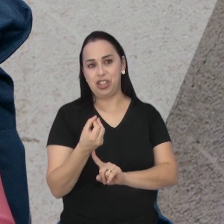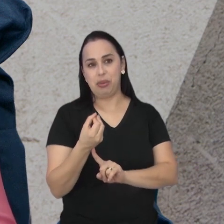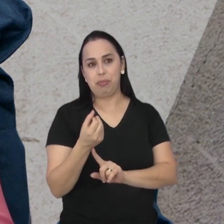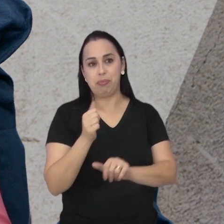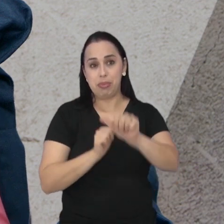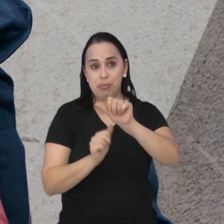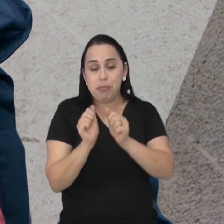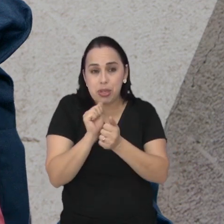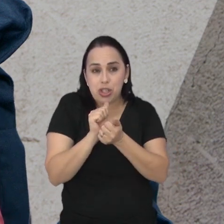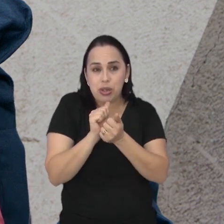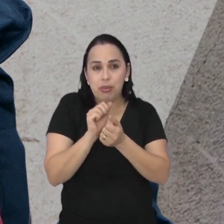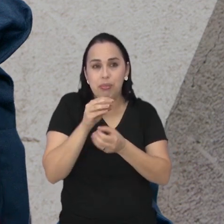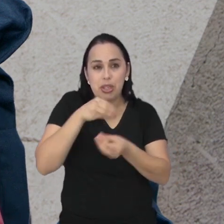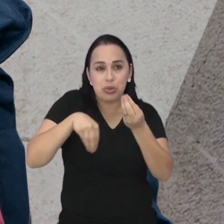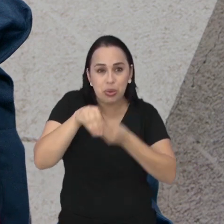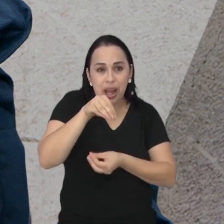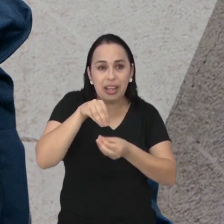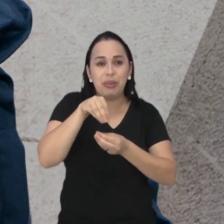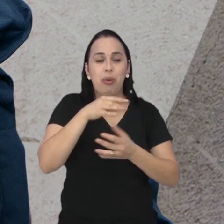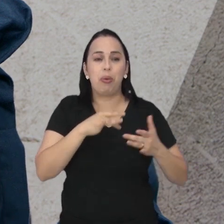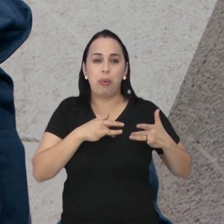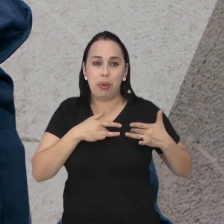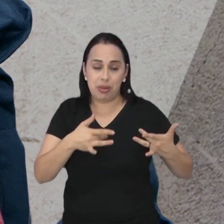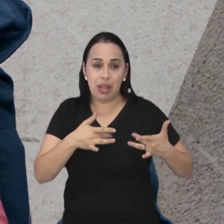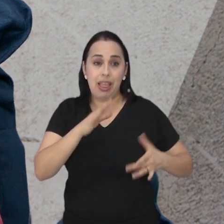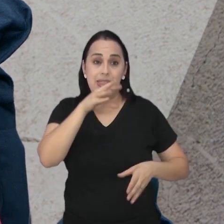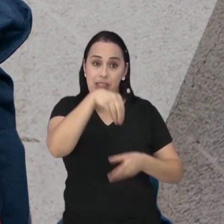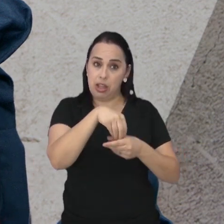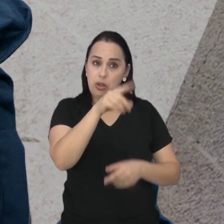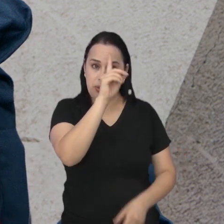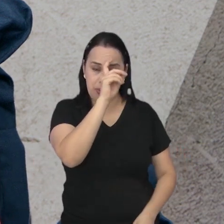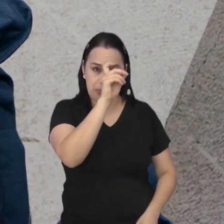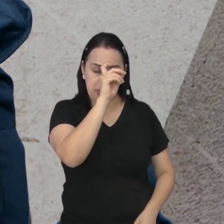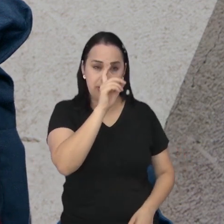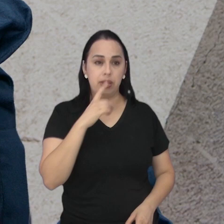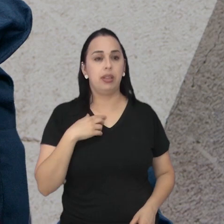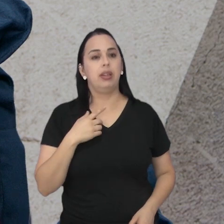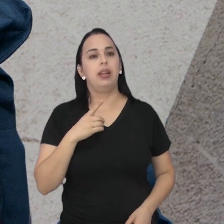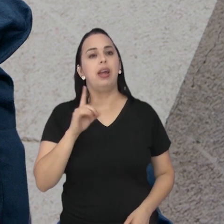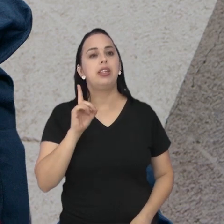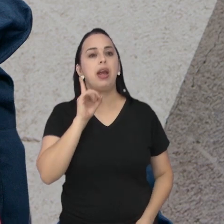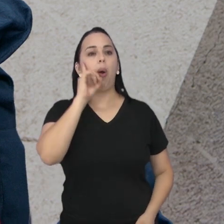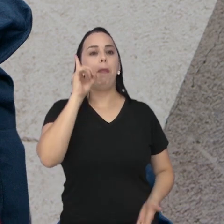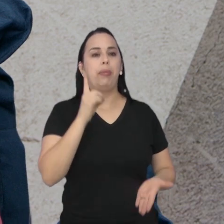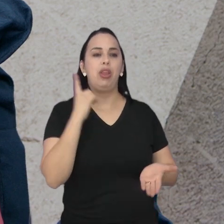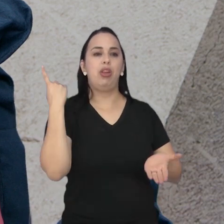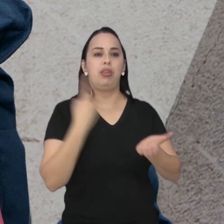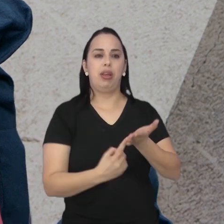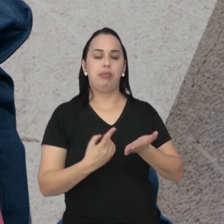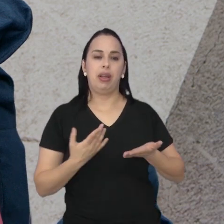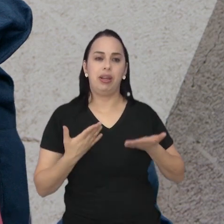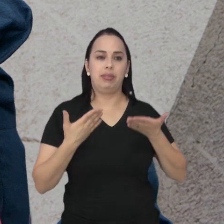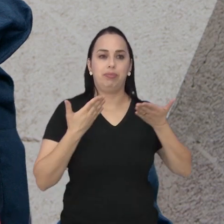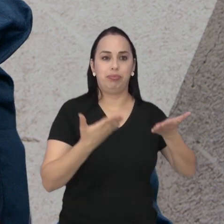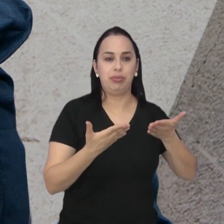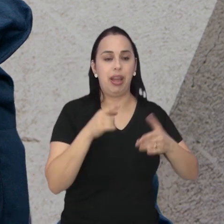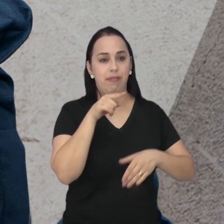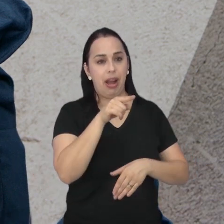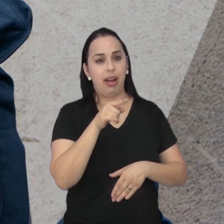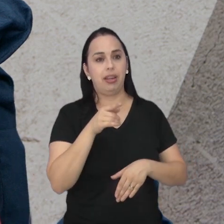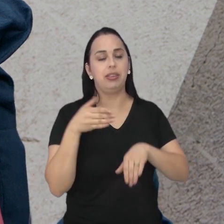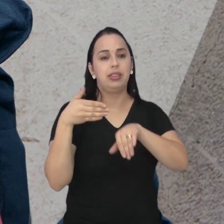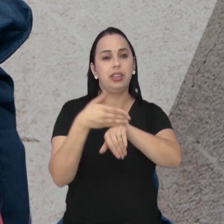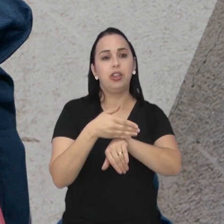que atua nos... Esse sim, é nos hospitais. É que daí é marcado uma data, vai até os hospitais para atender essas